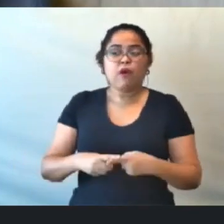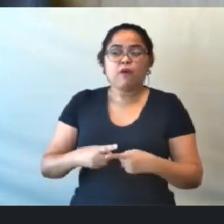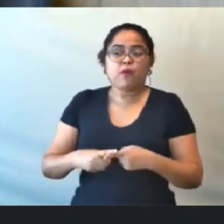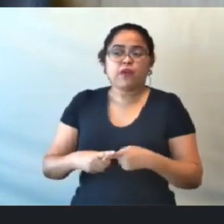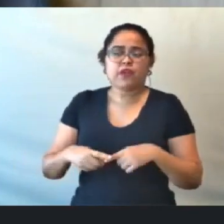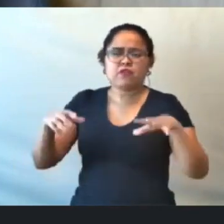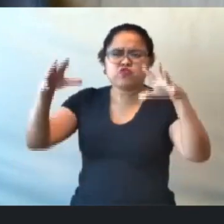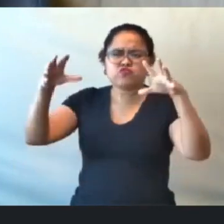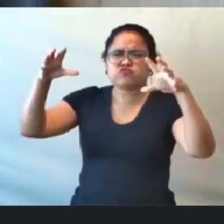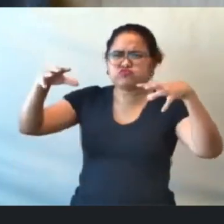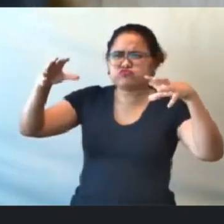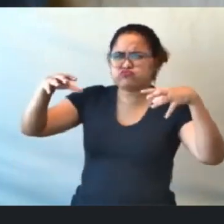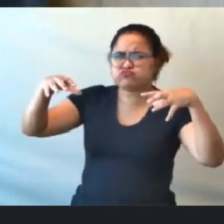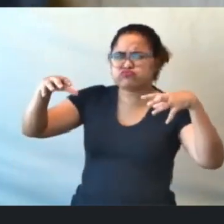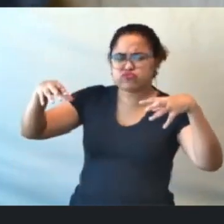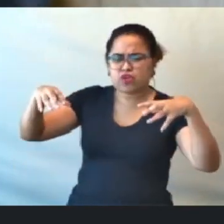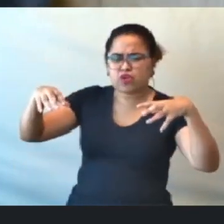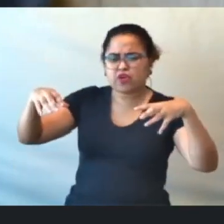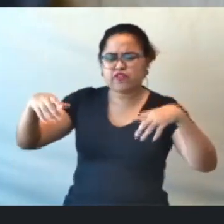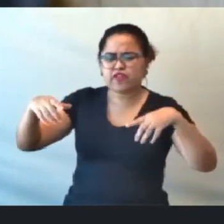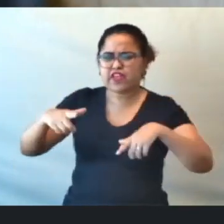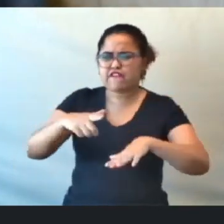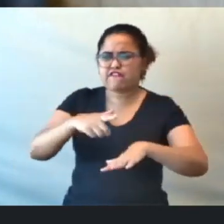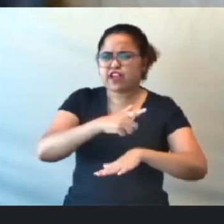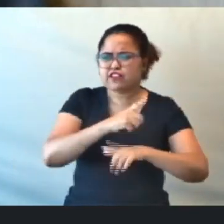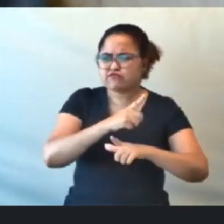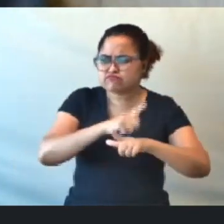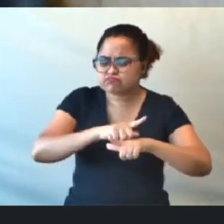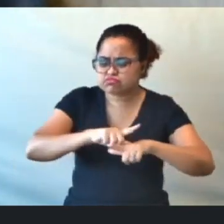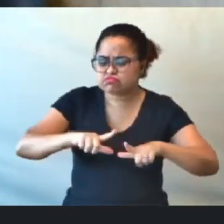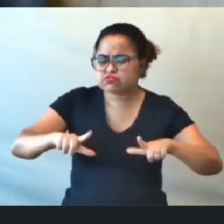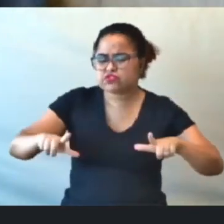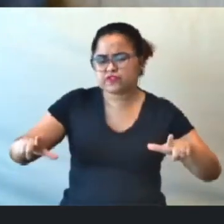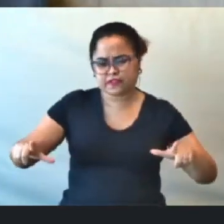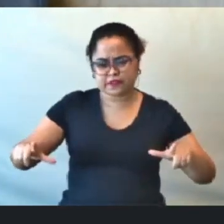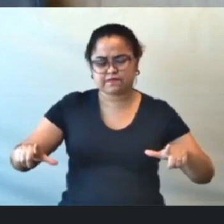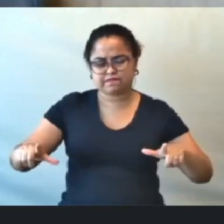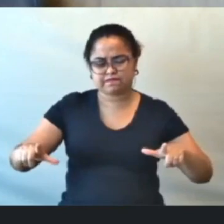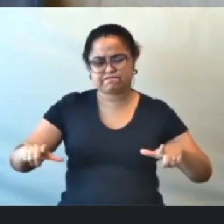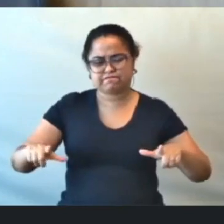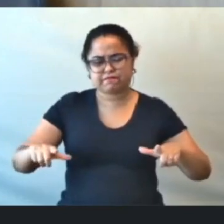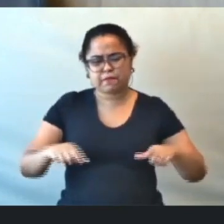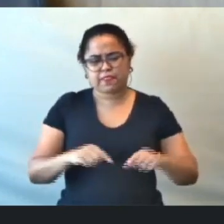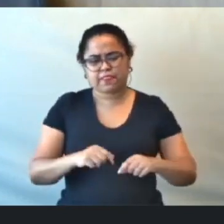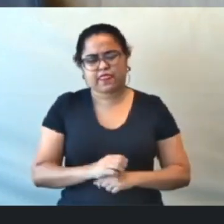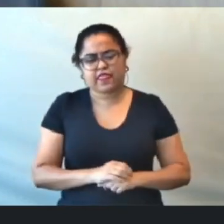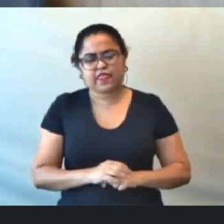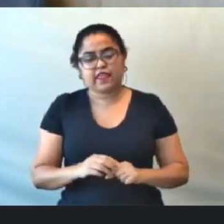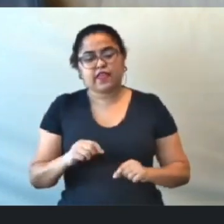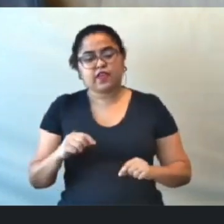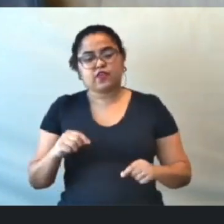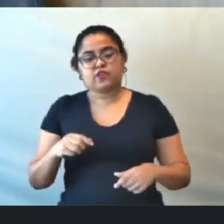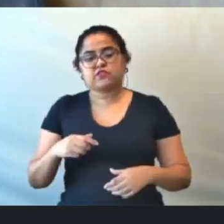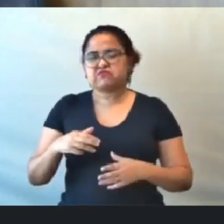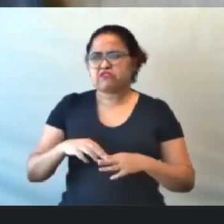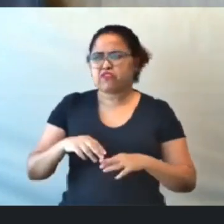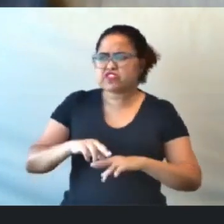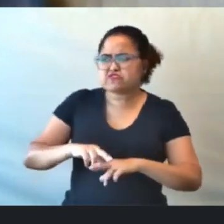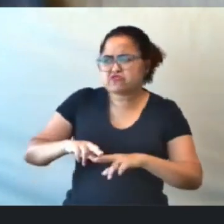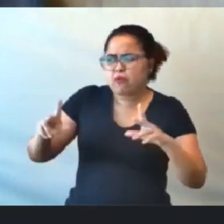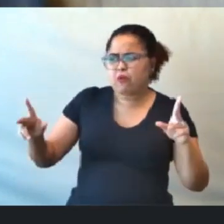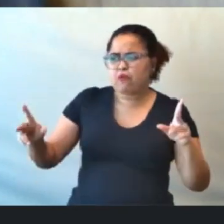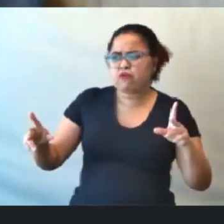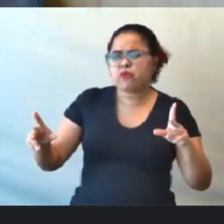pelas ocorrências de precipitação. E há cargas muito grandes de poluição difusa, que é mais difícil